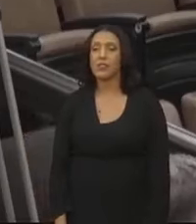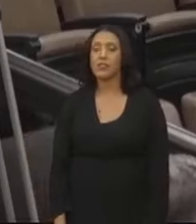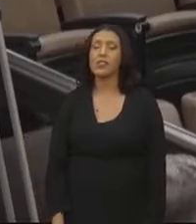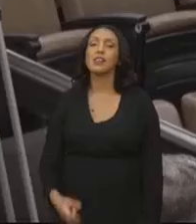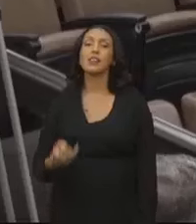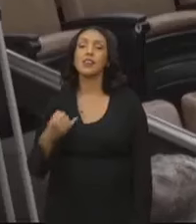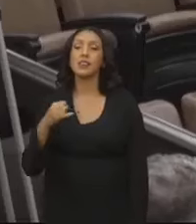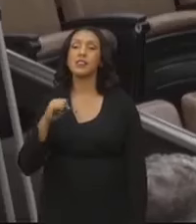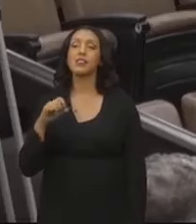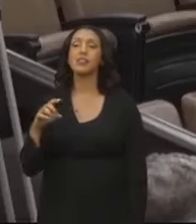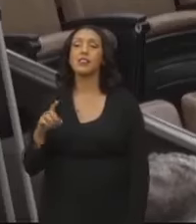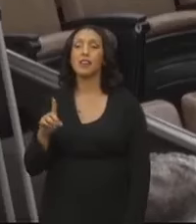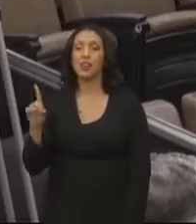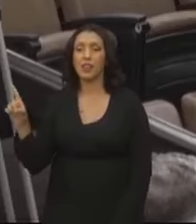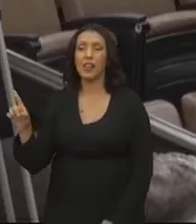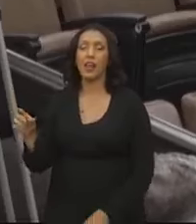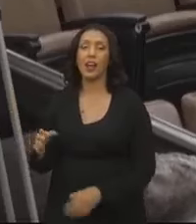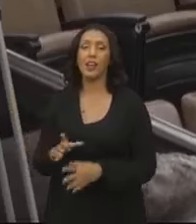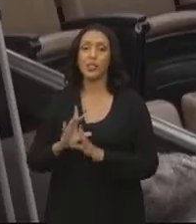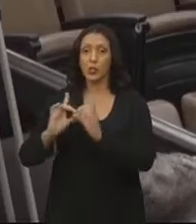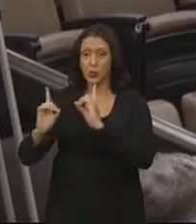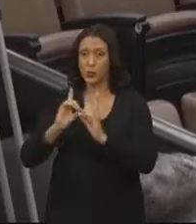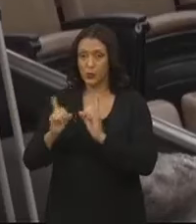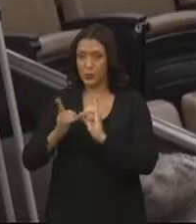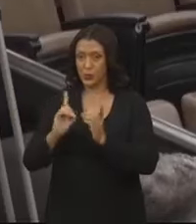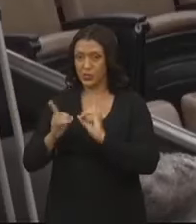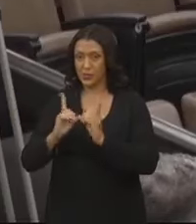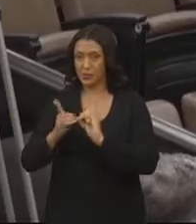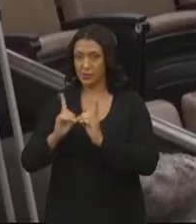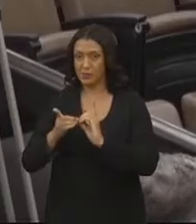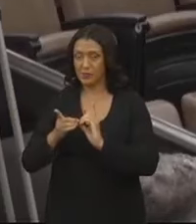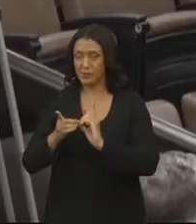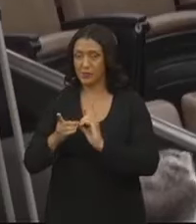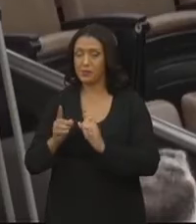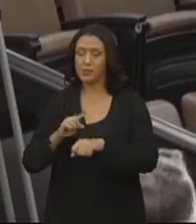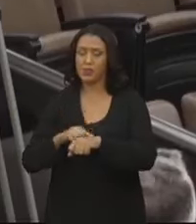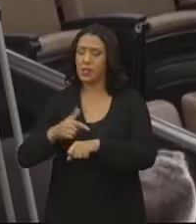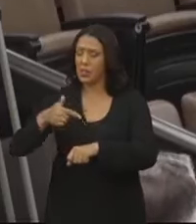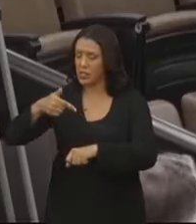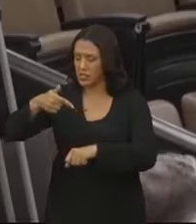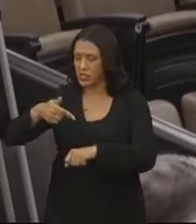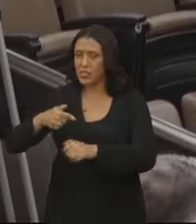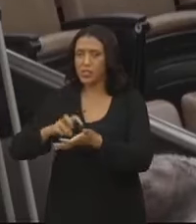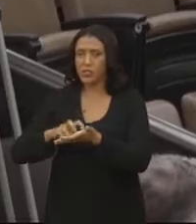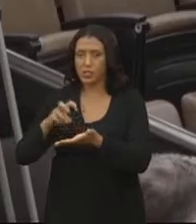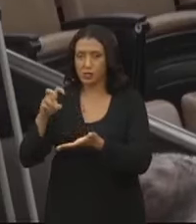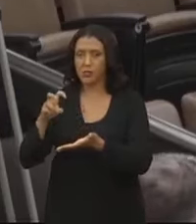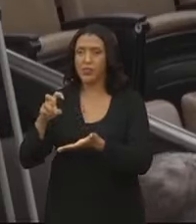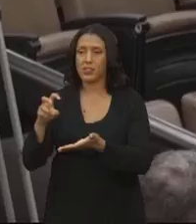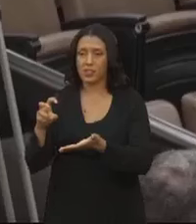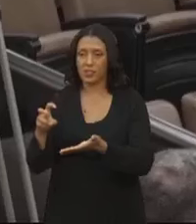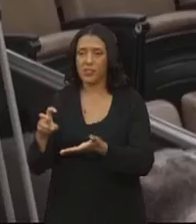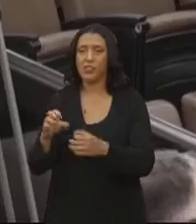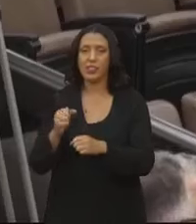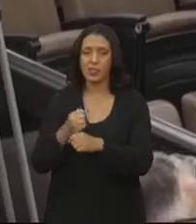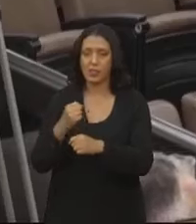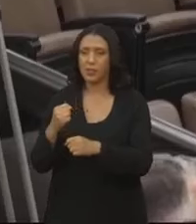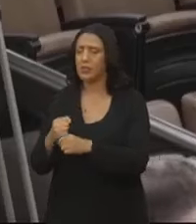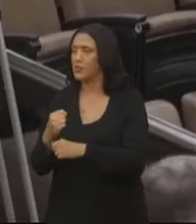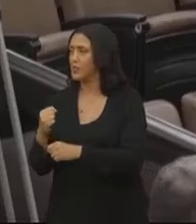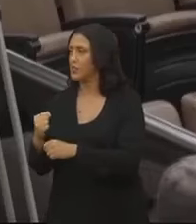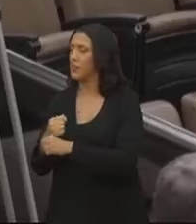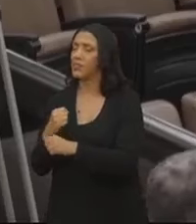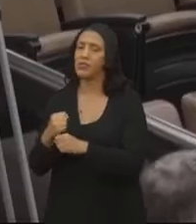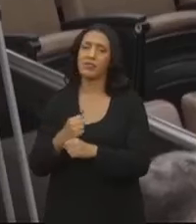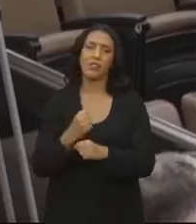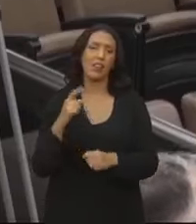Dutra, 7 horas da manhã, passa toda a cidade causando um caos, atrasando a vida de todo